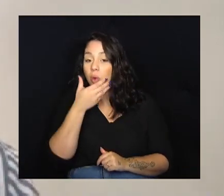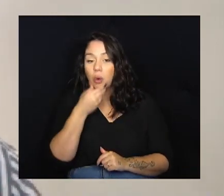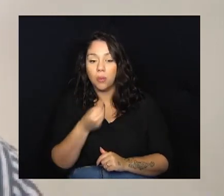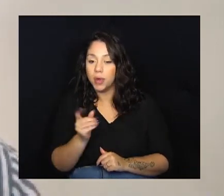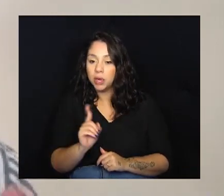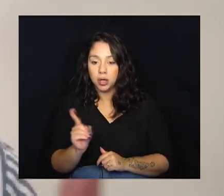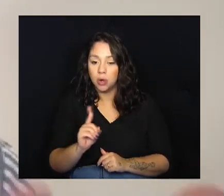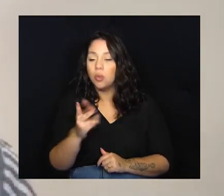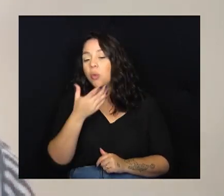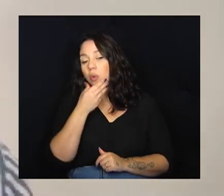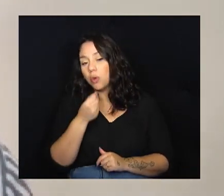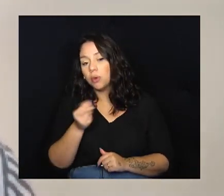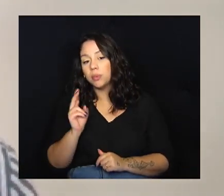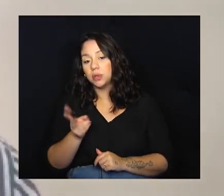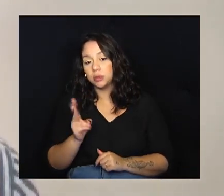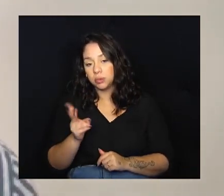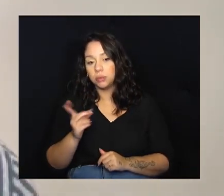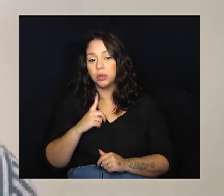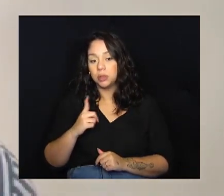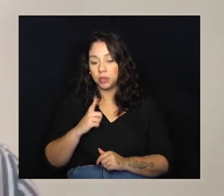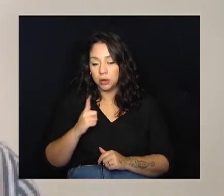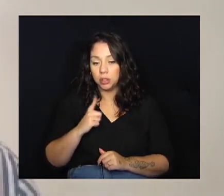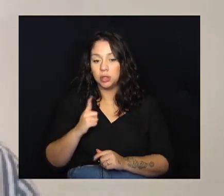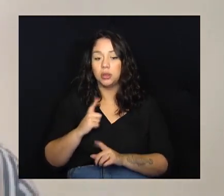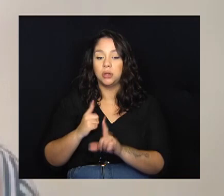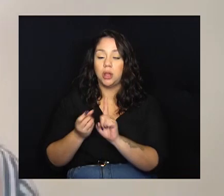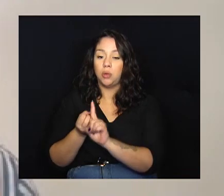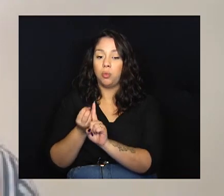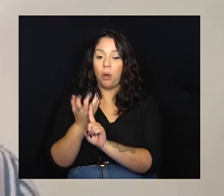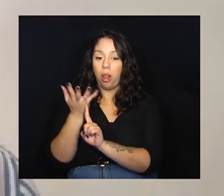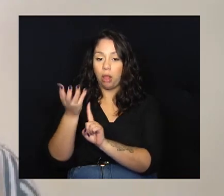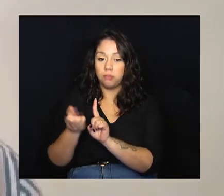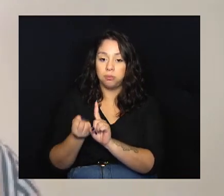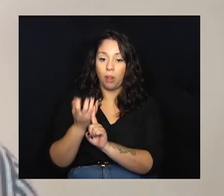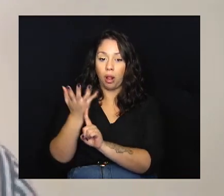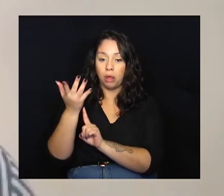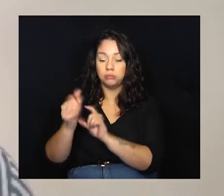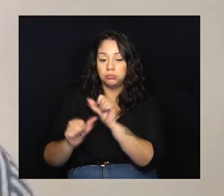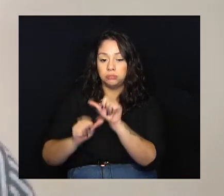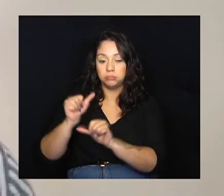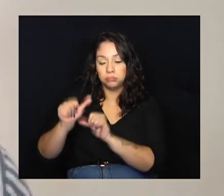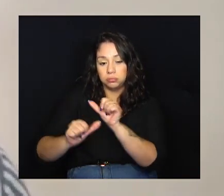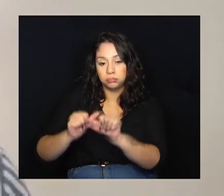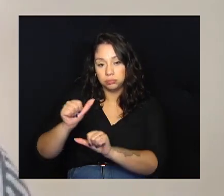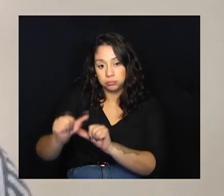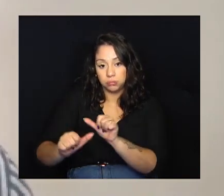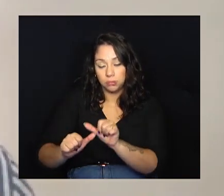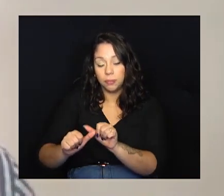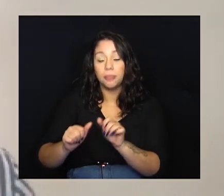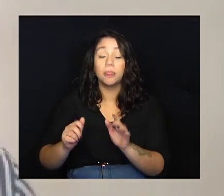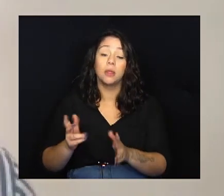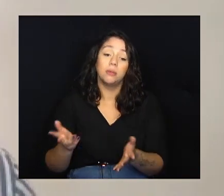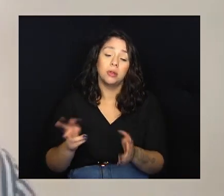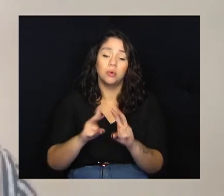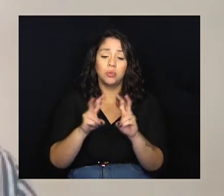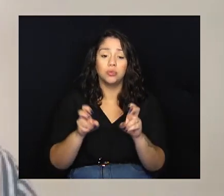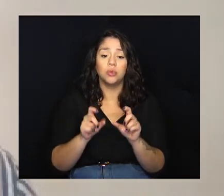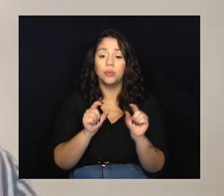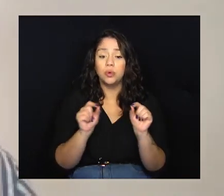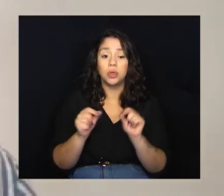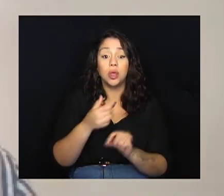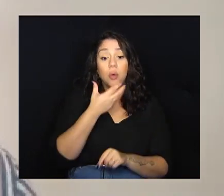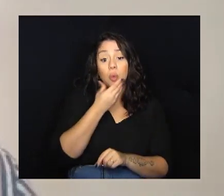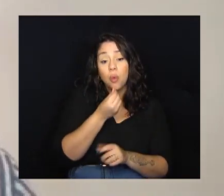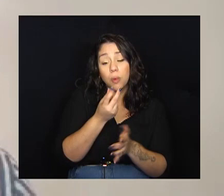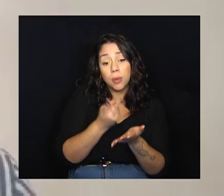e conforme ele vai ejaculando ele vai renovando essa quantidade espermatozoides ali a questão é por mais que um homem ele mantenha